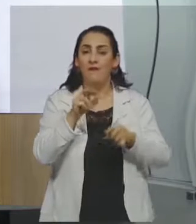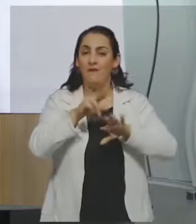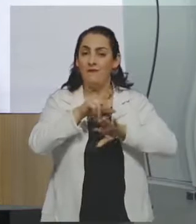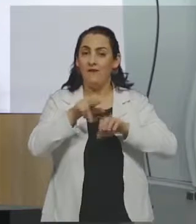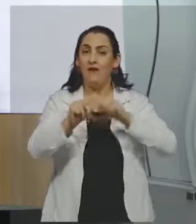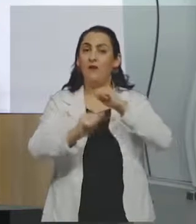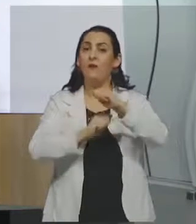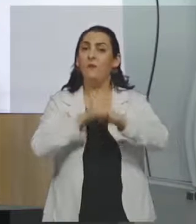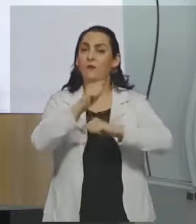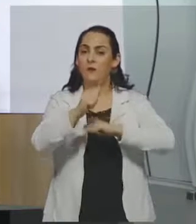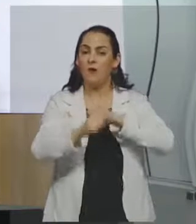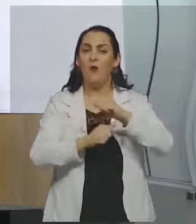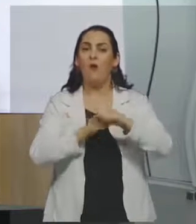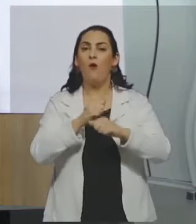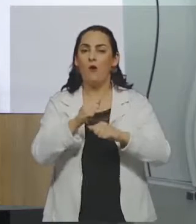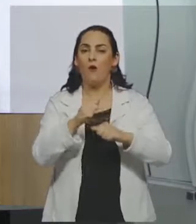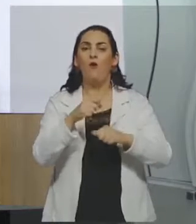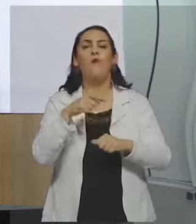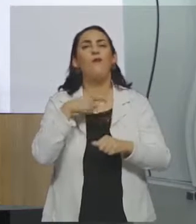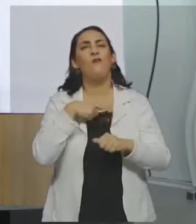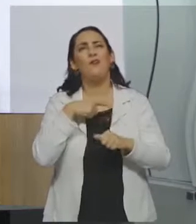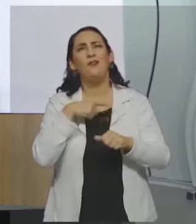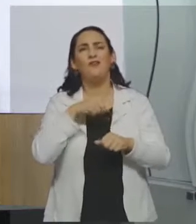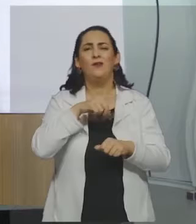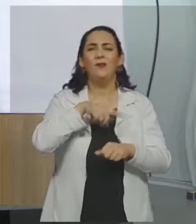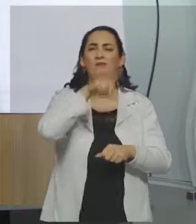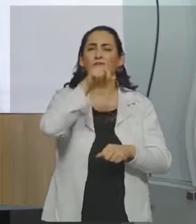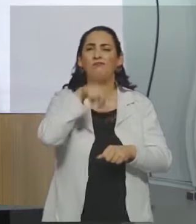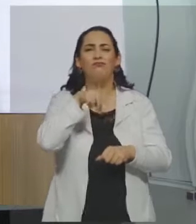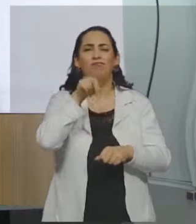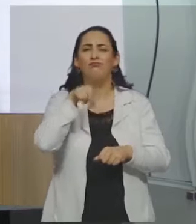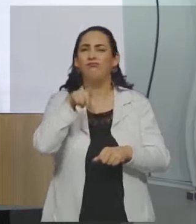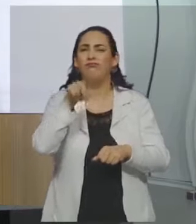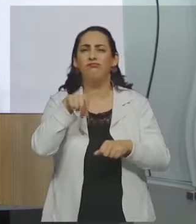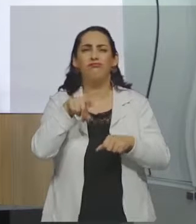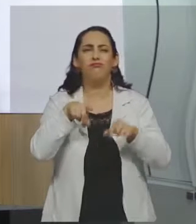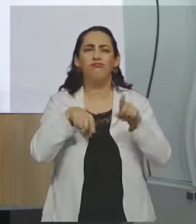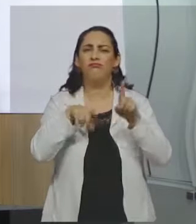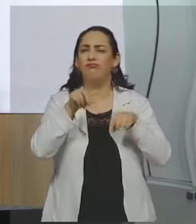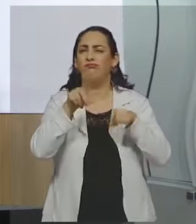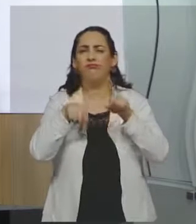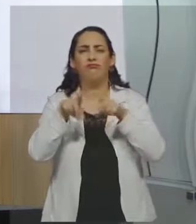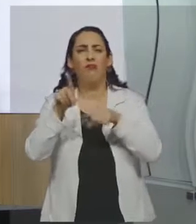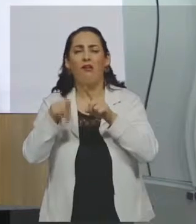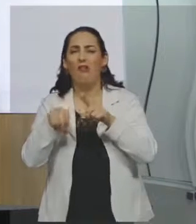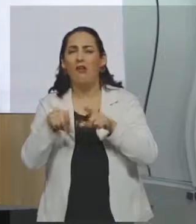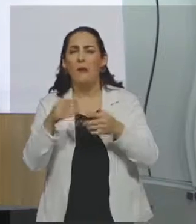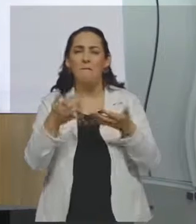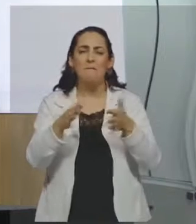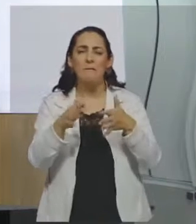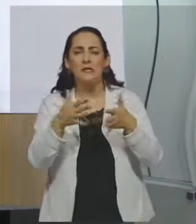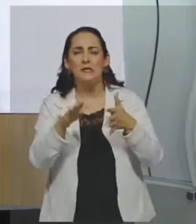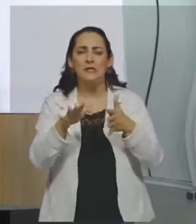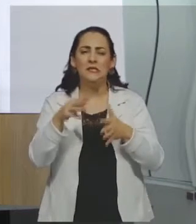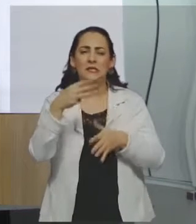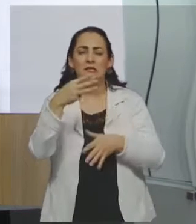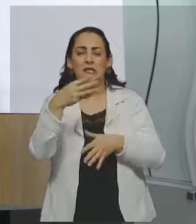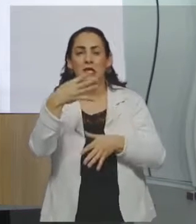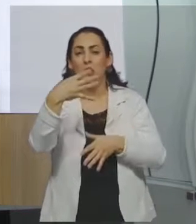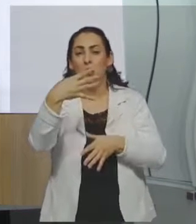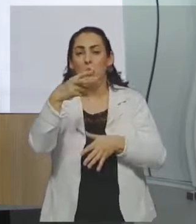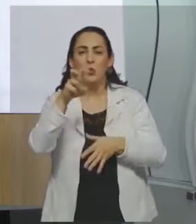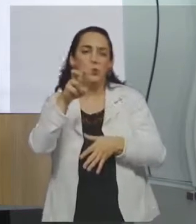deveriam sofrer ali uma variação de ângulo em torno ali de 3, 4, 5 graus no